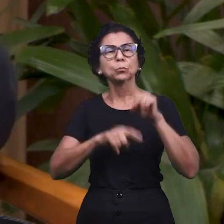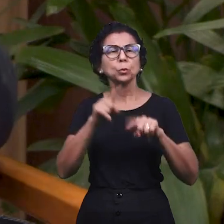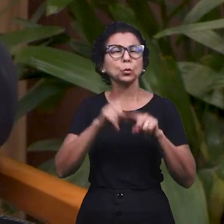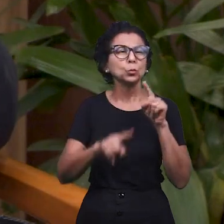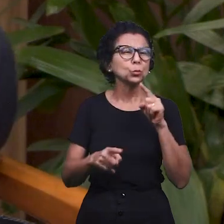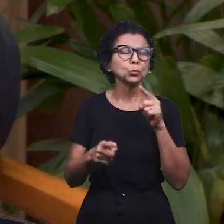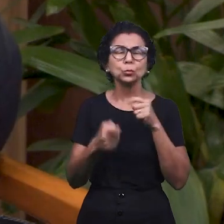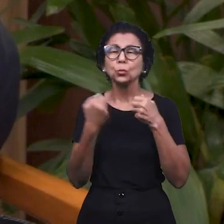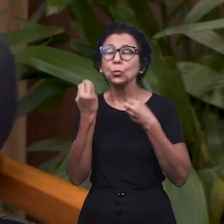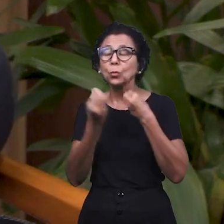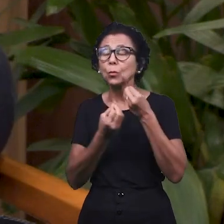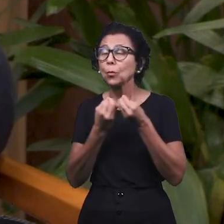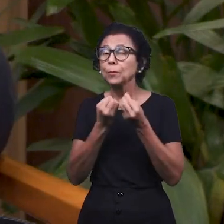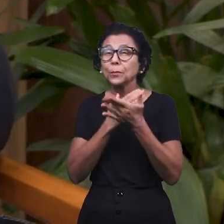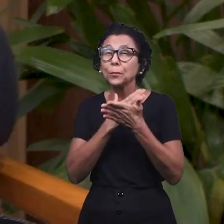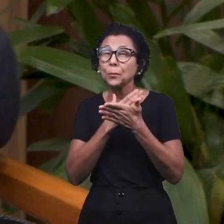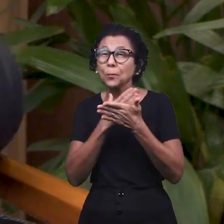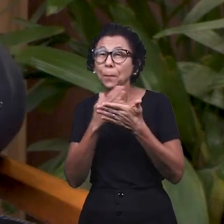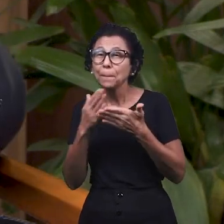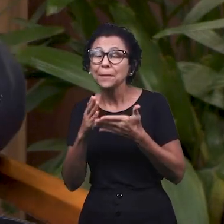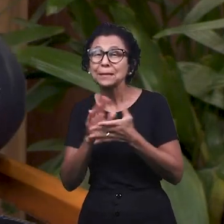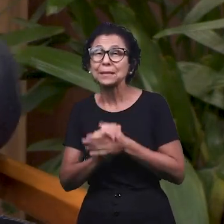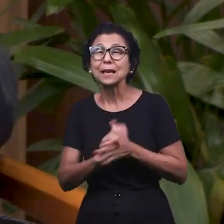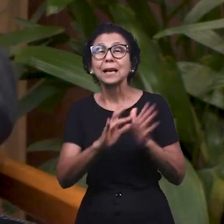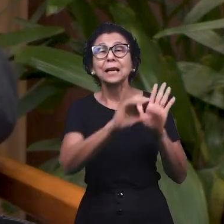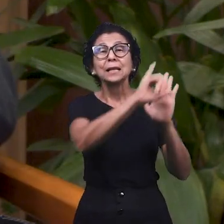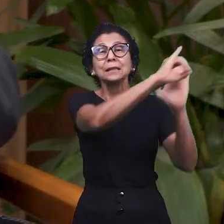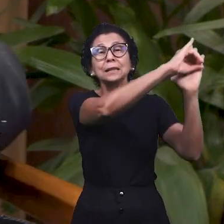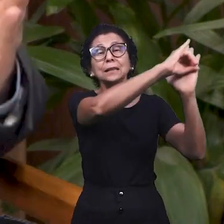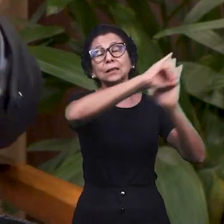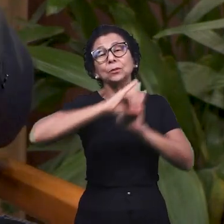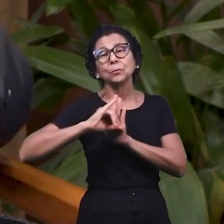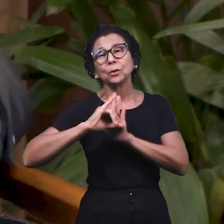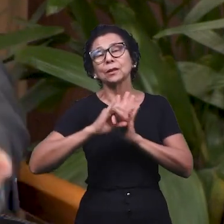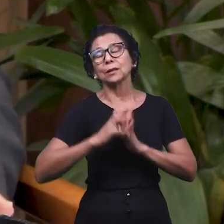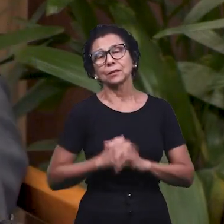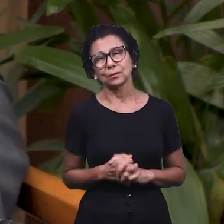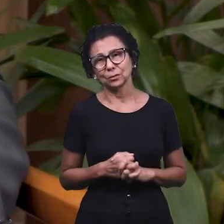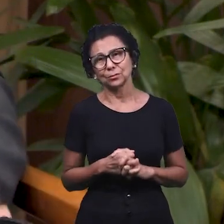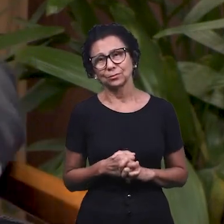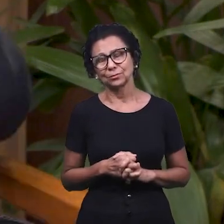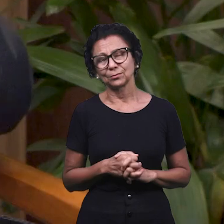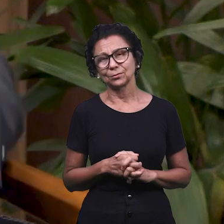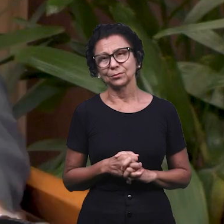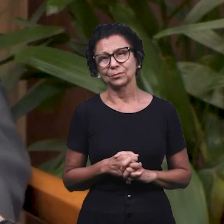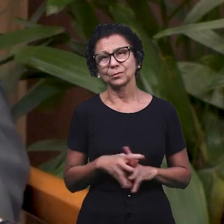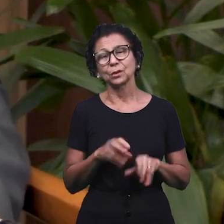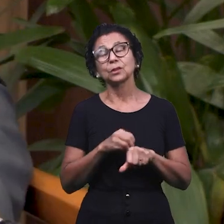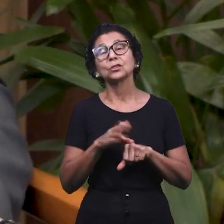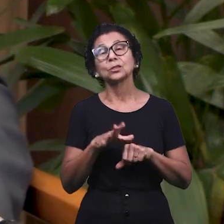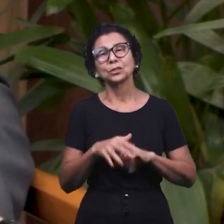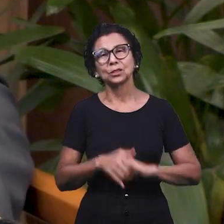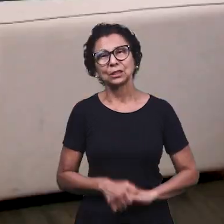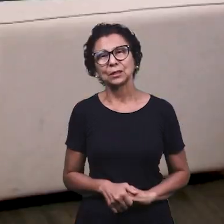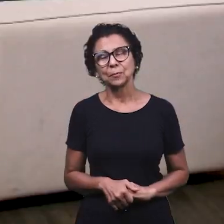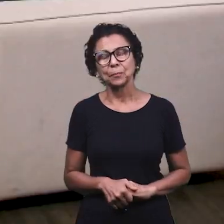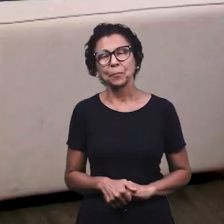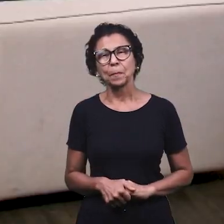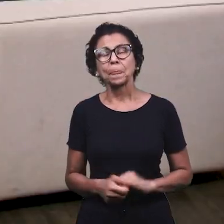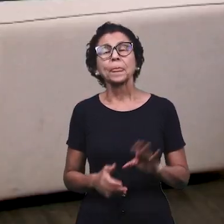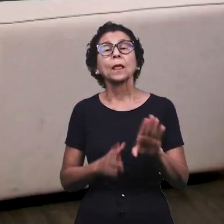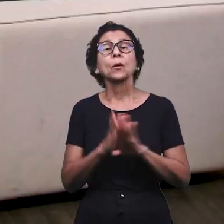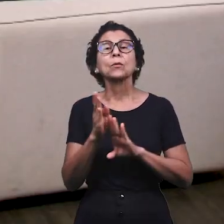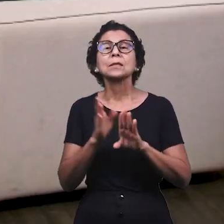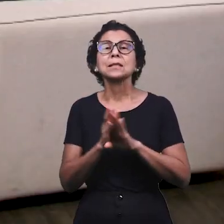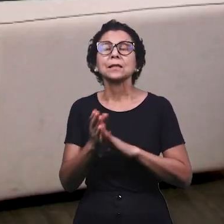produto, ele quer iniciar um negócio importando. Qual o caminho, qual o conselho que vocês dariam? Vamos começar por você, Daniel. Qual o